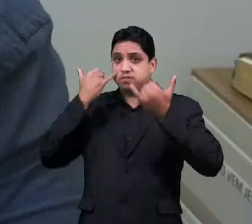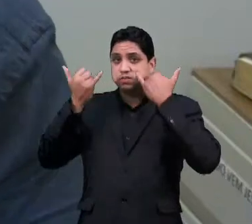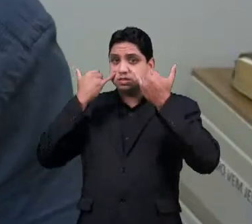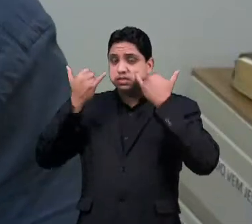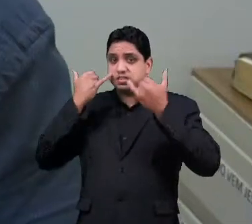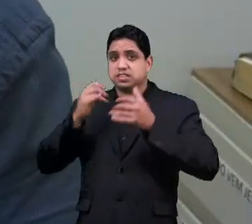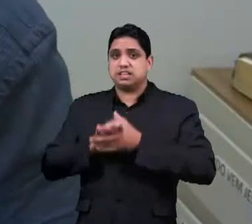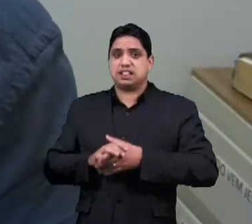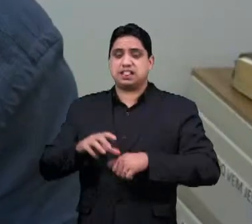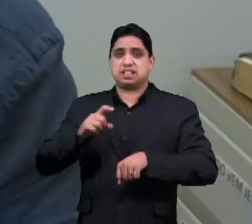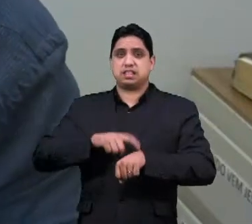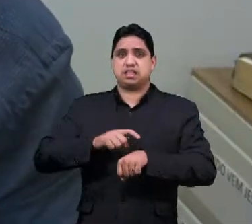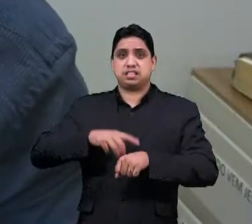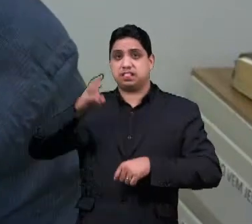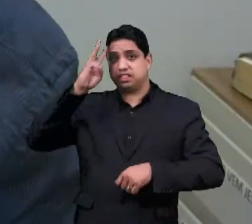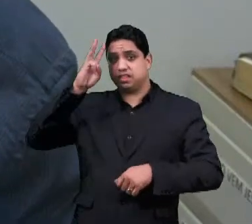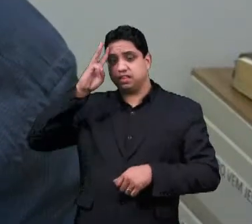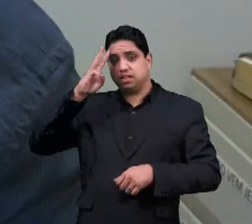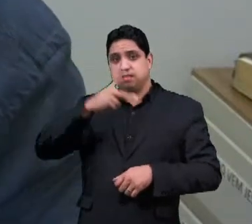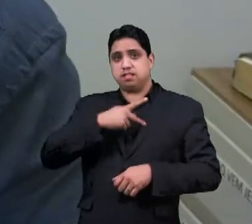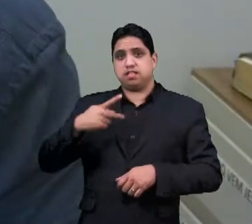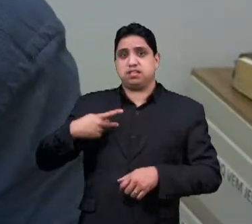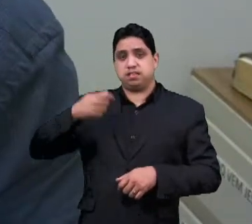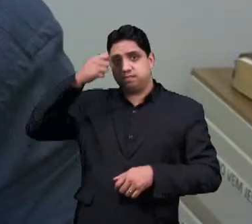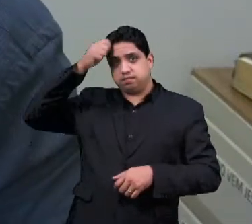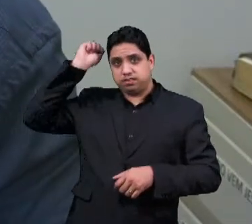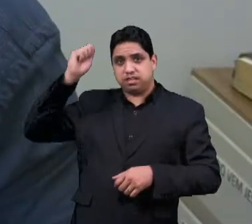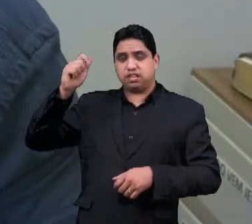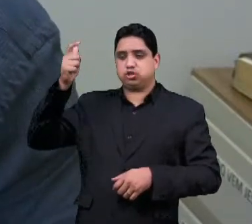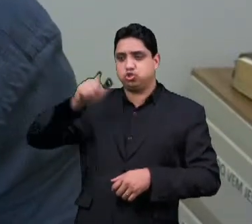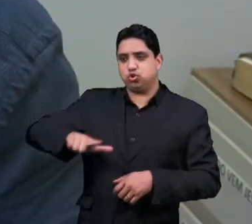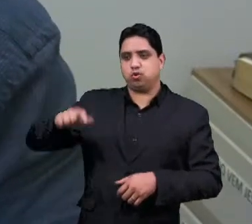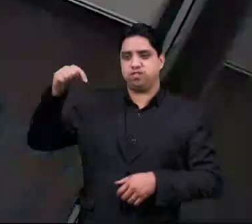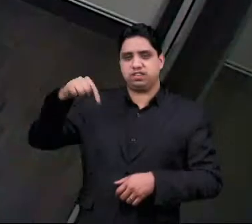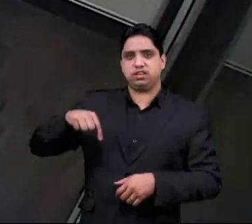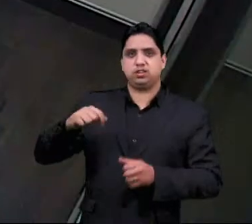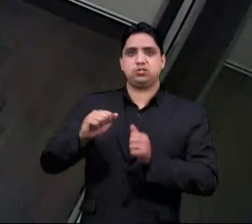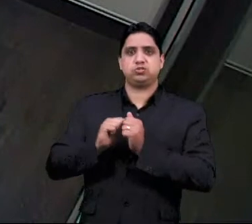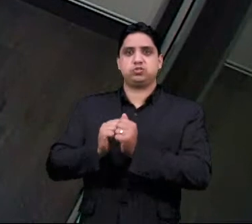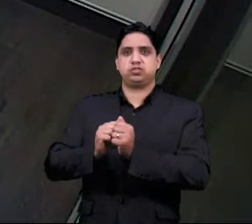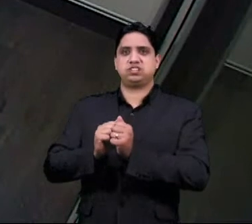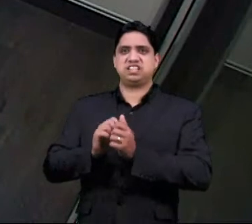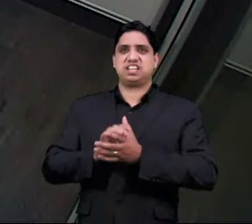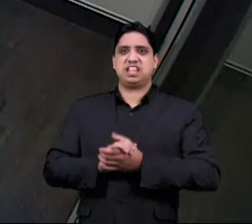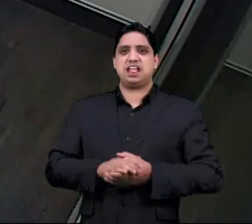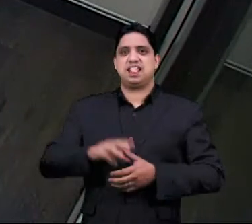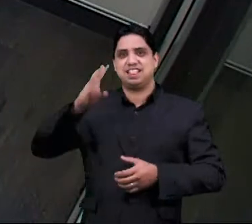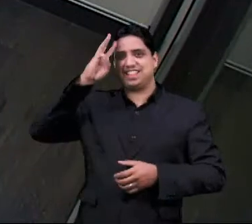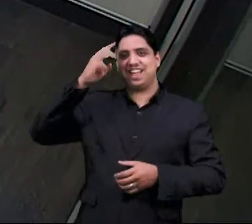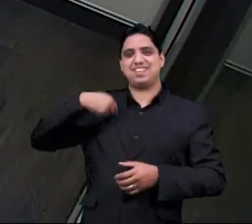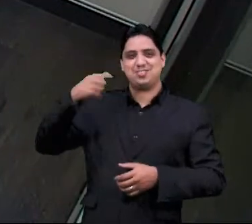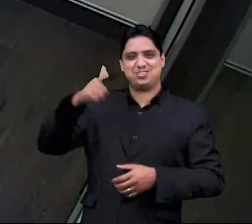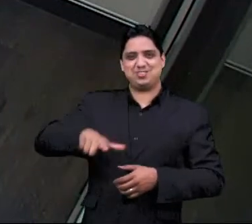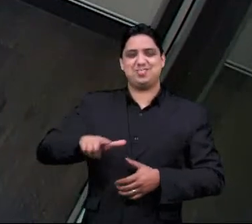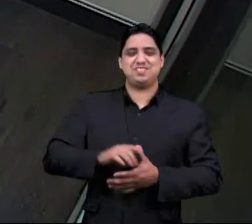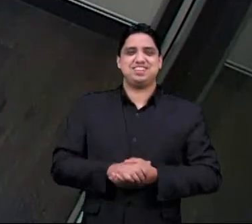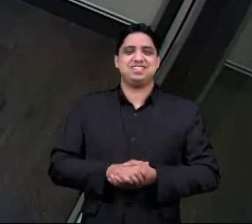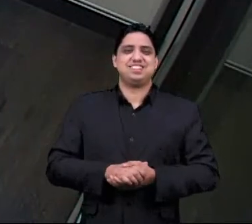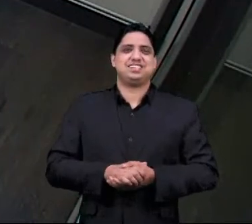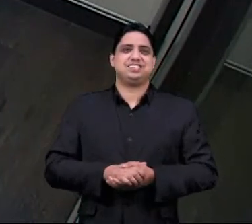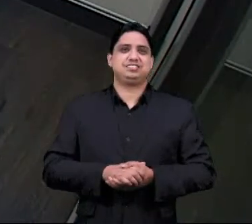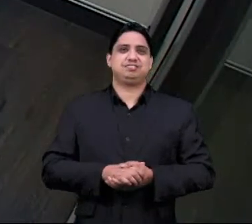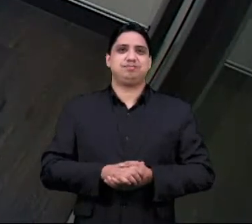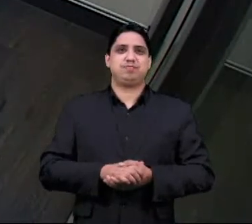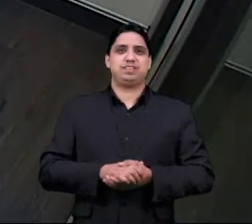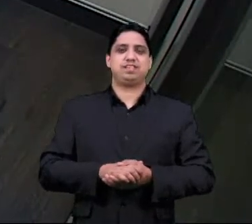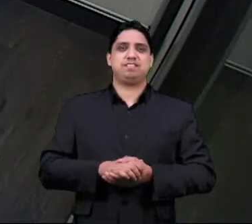que na terça-feira o pastor Amadeu estará aqui conosco, né? De volta. Sou eu. Terça-feira sou eu de novo. Riquezas, né? Pastor Amadeu tá aí